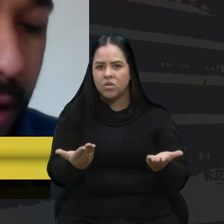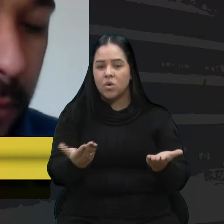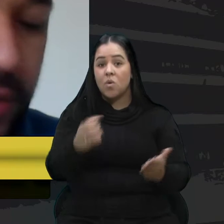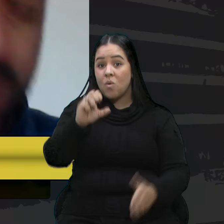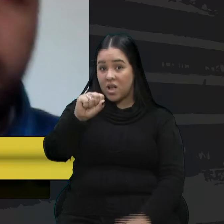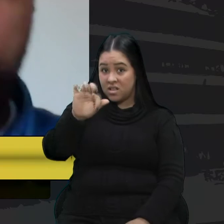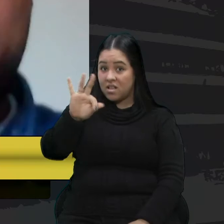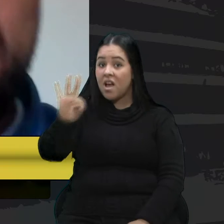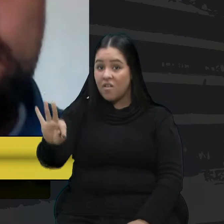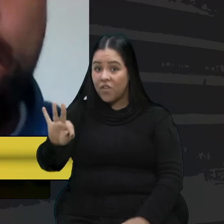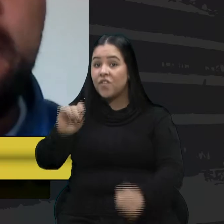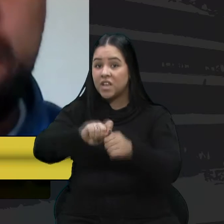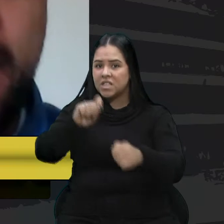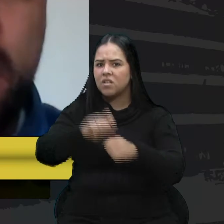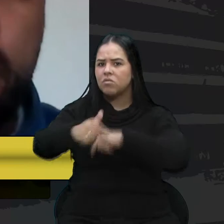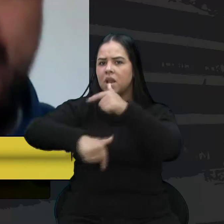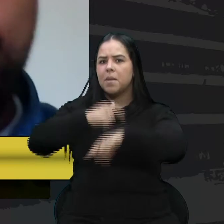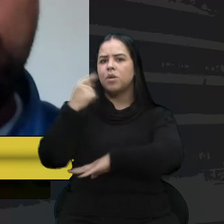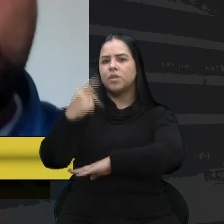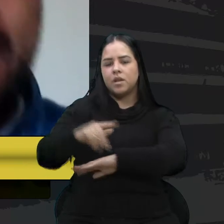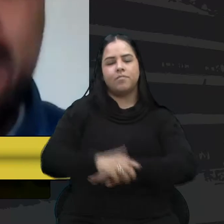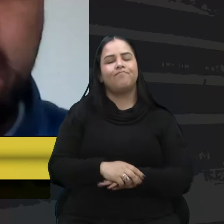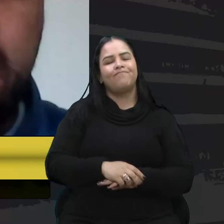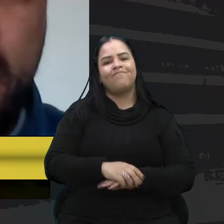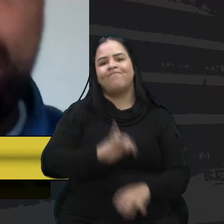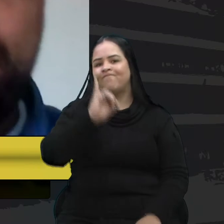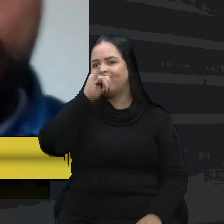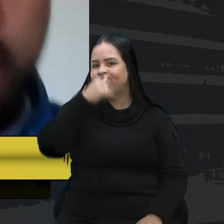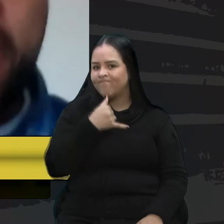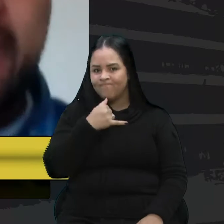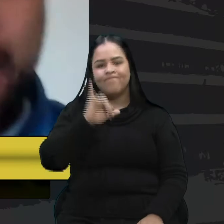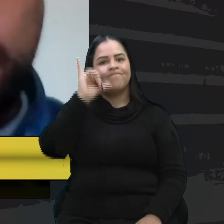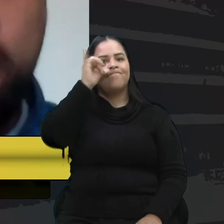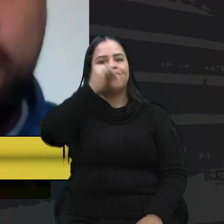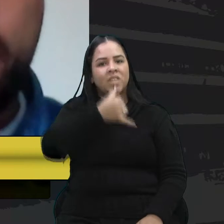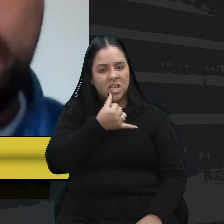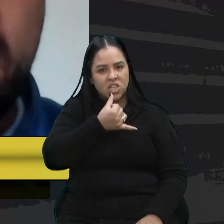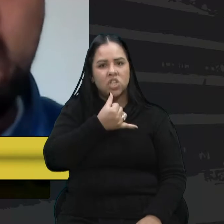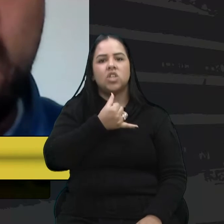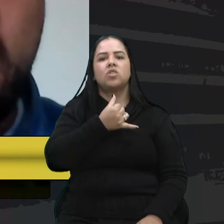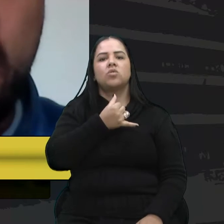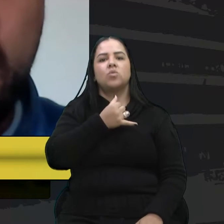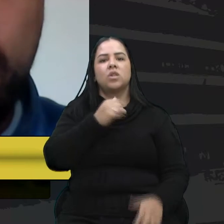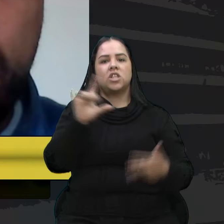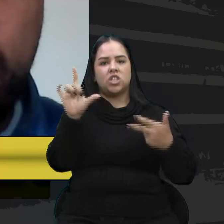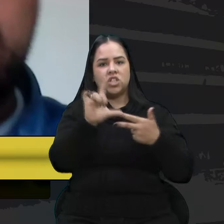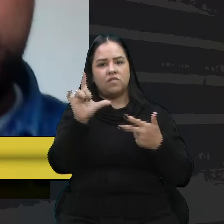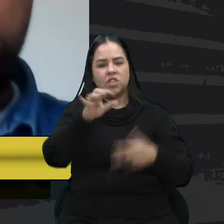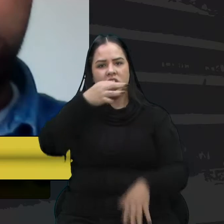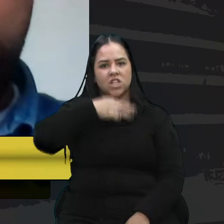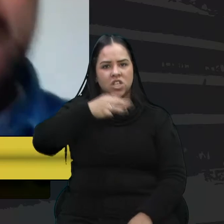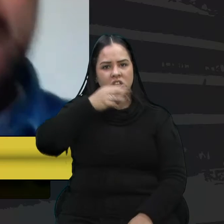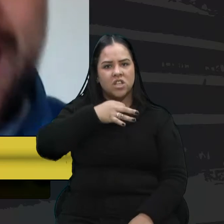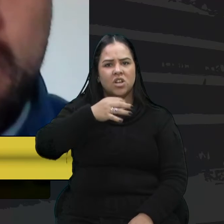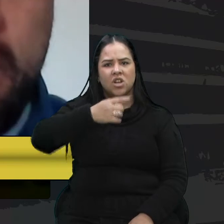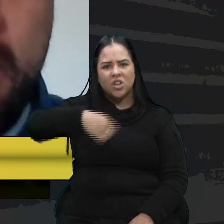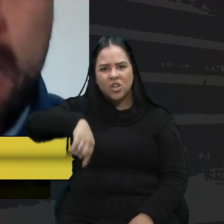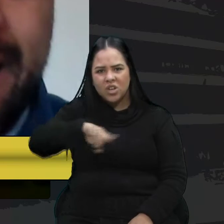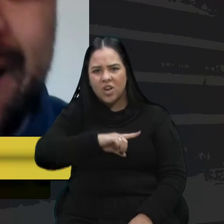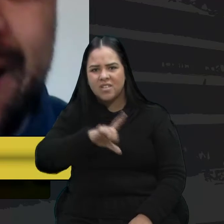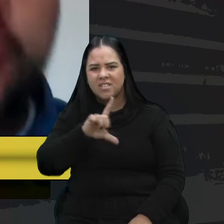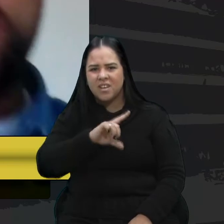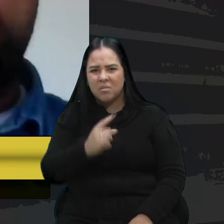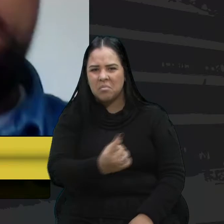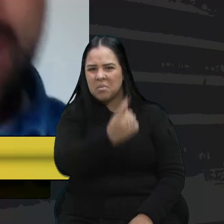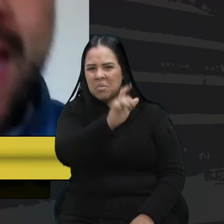papel. Então, infelizmente, é muito triste no Legislativo caxiense nós termos alguém